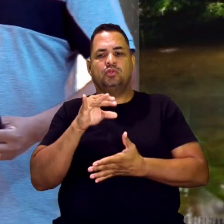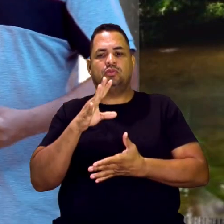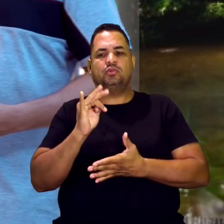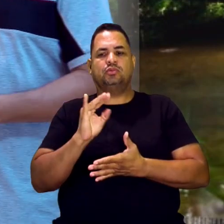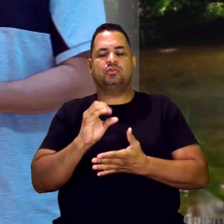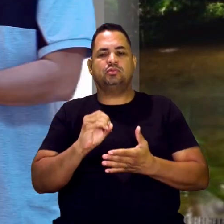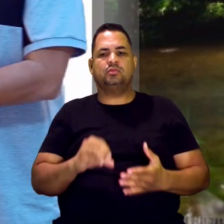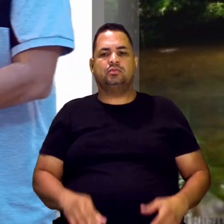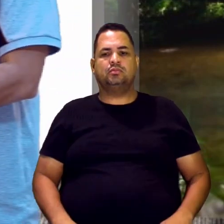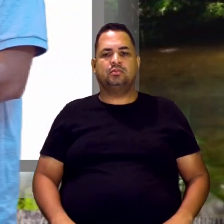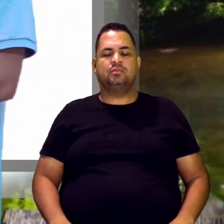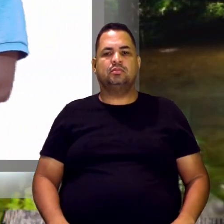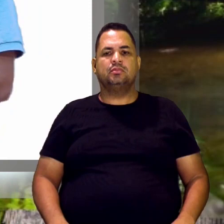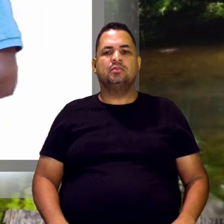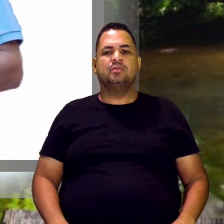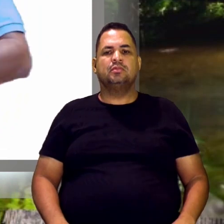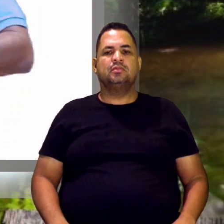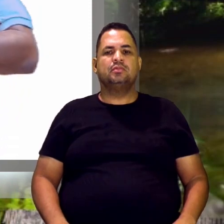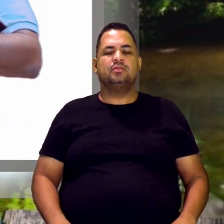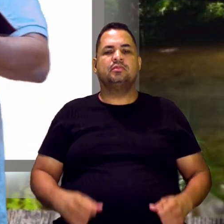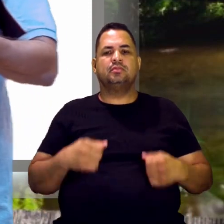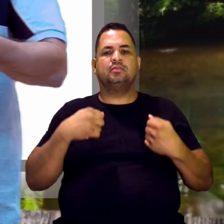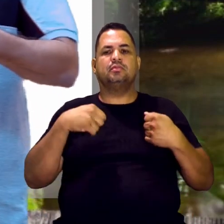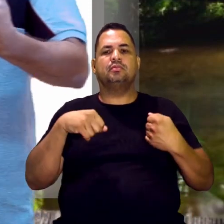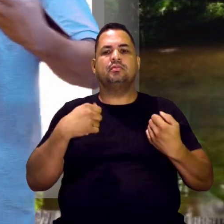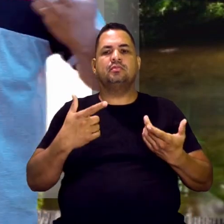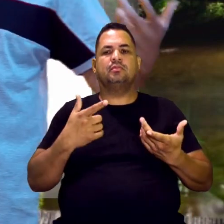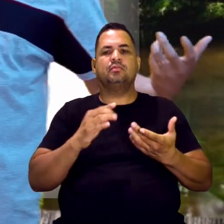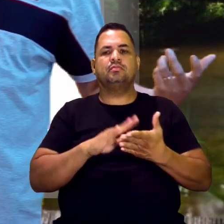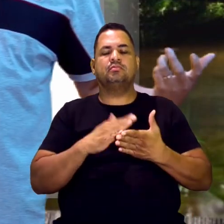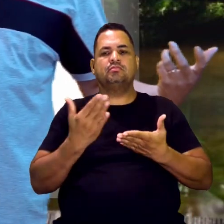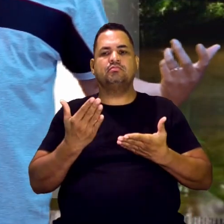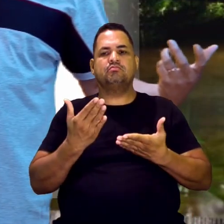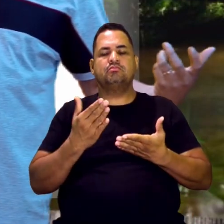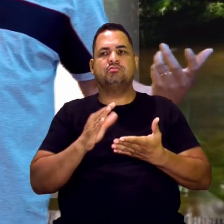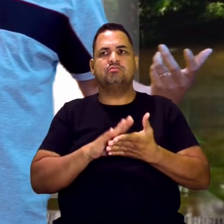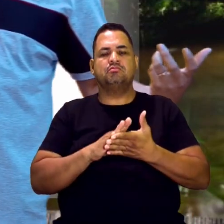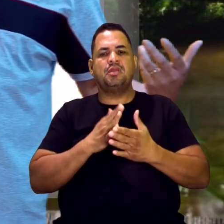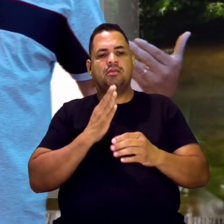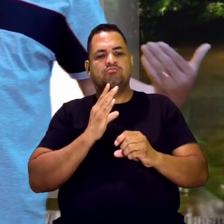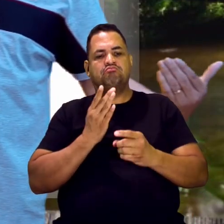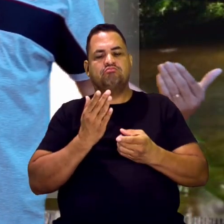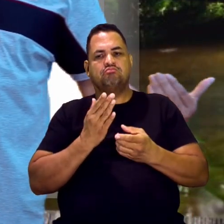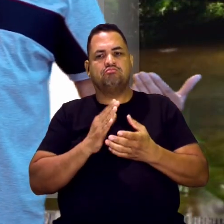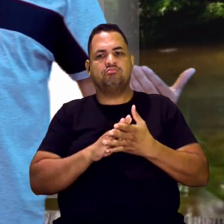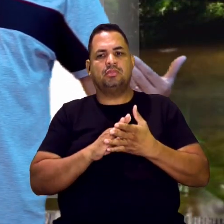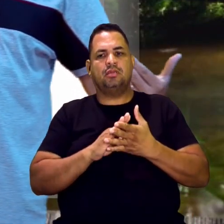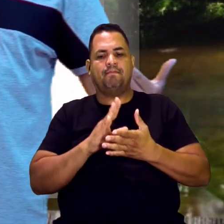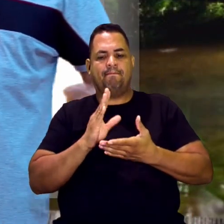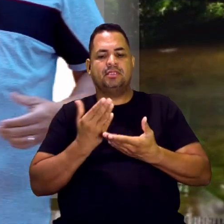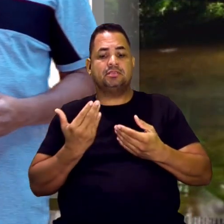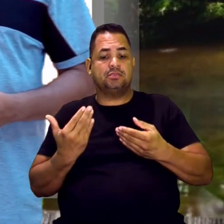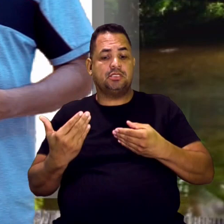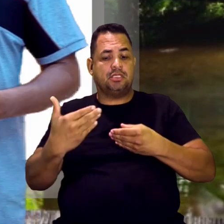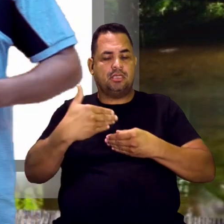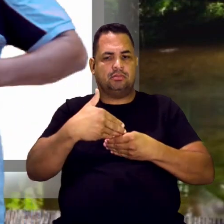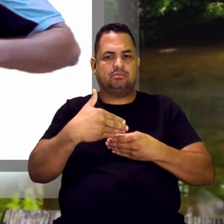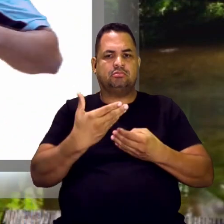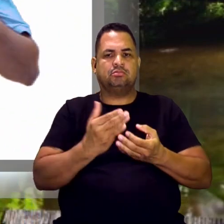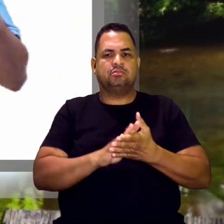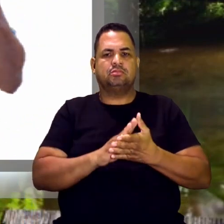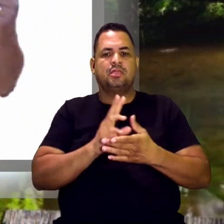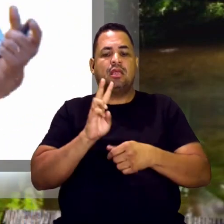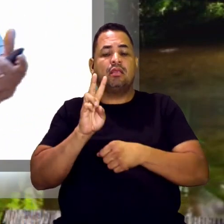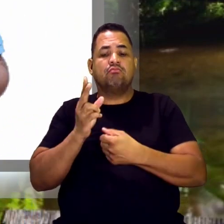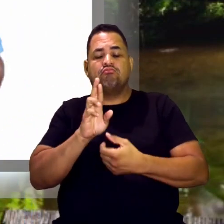bom? Então, se tem muito soluto, ele precisa chegar lá onde tem esse soluto, né? O solvente precisa chegar lá. E quem